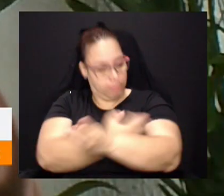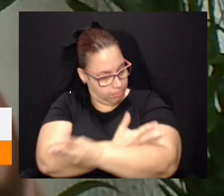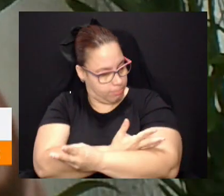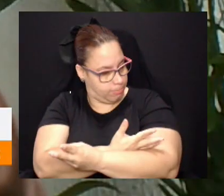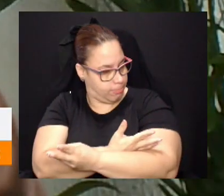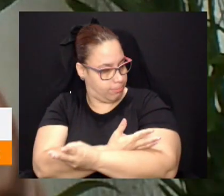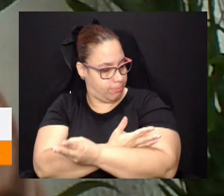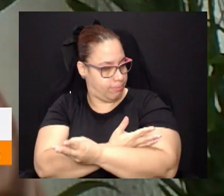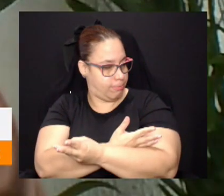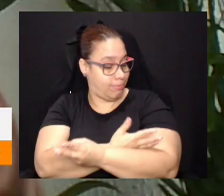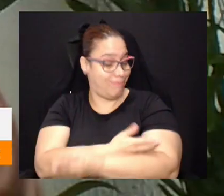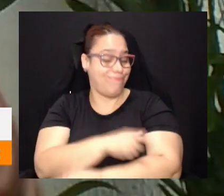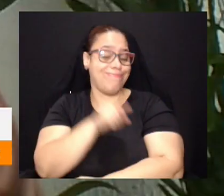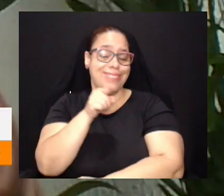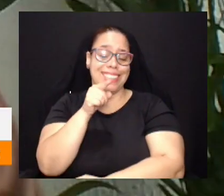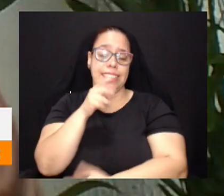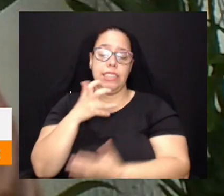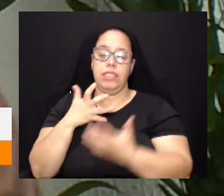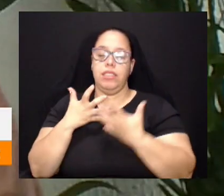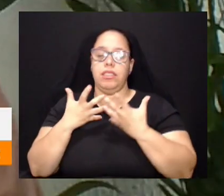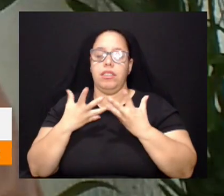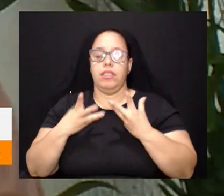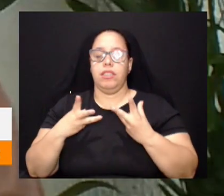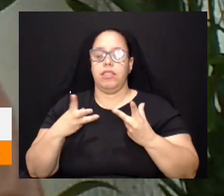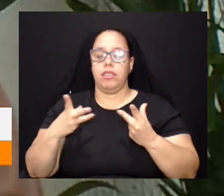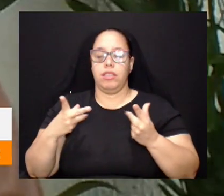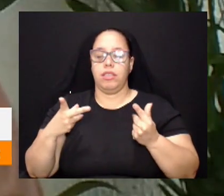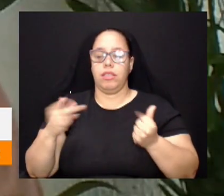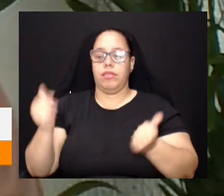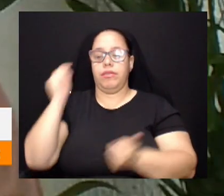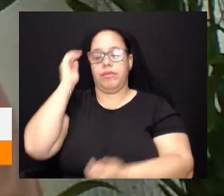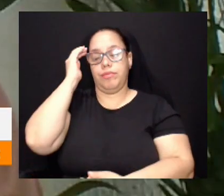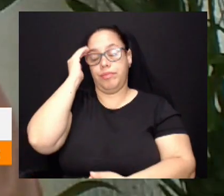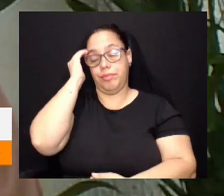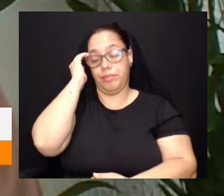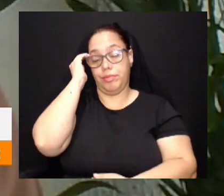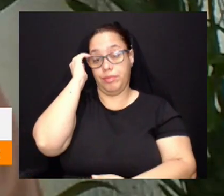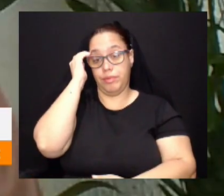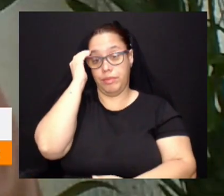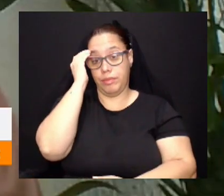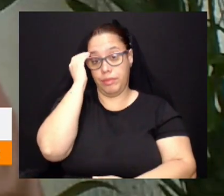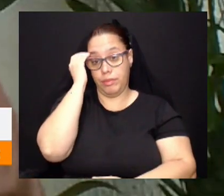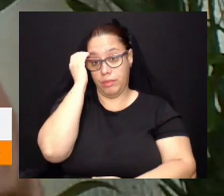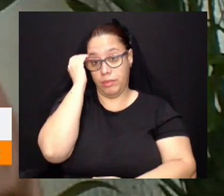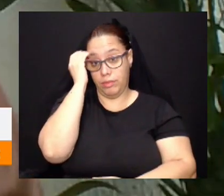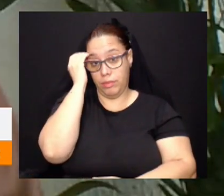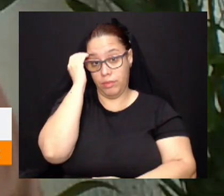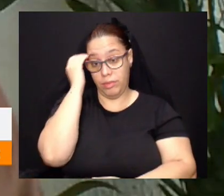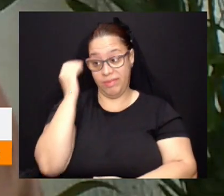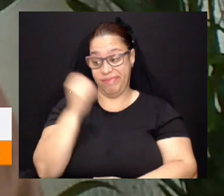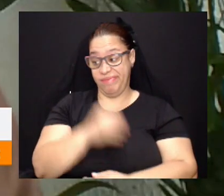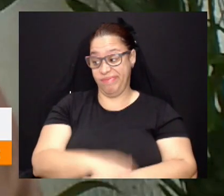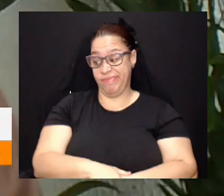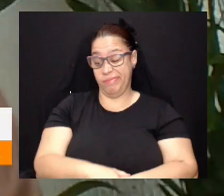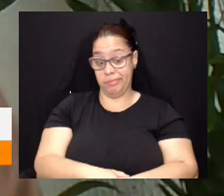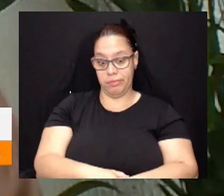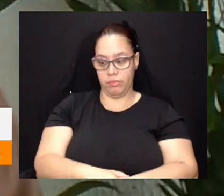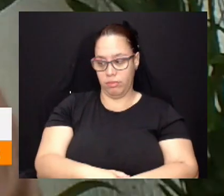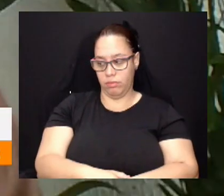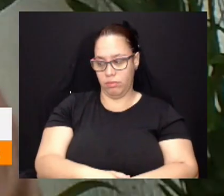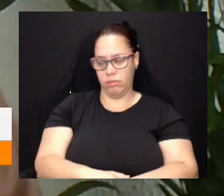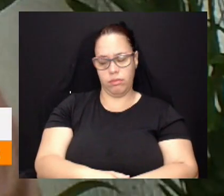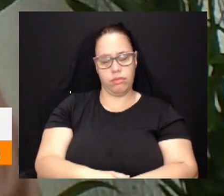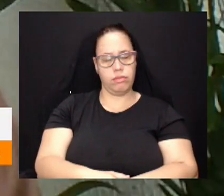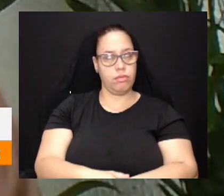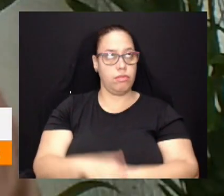e esse desgaste muitas vezes vai dando lugar à indiferença, ao cansaço